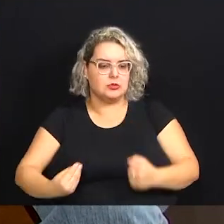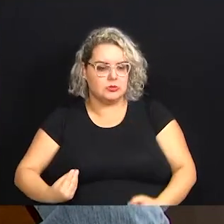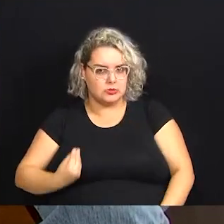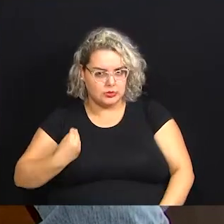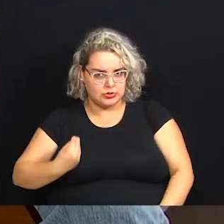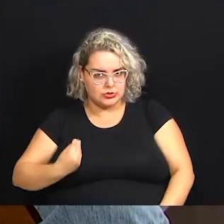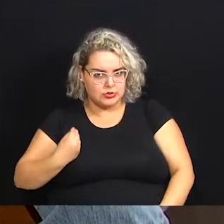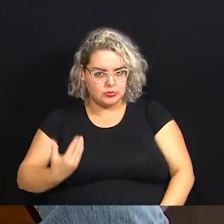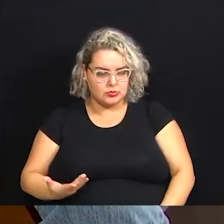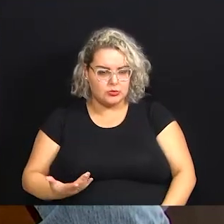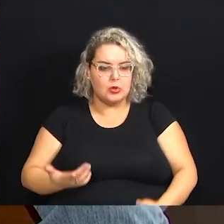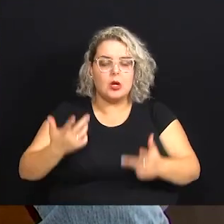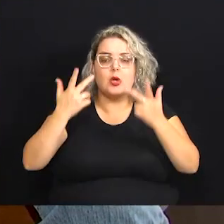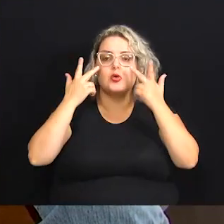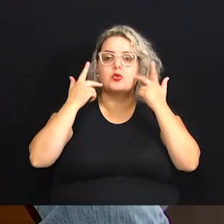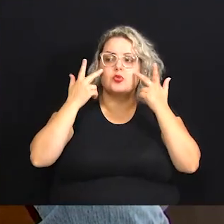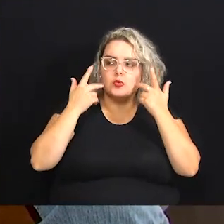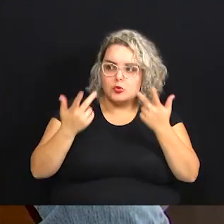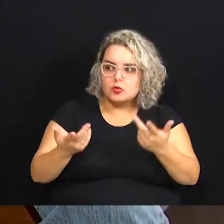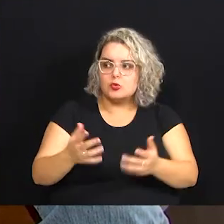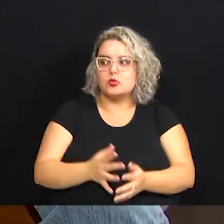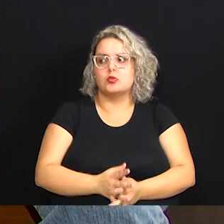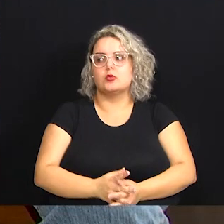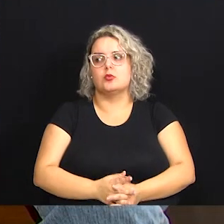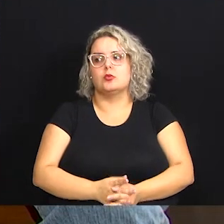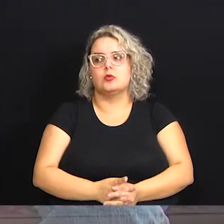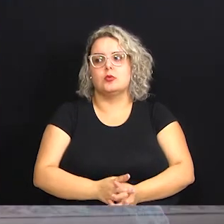de vida, ele normalmente cobre